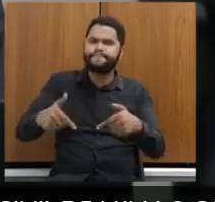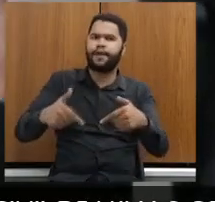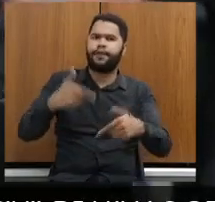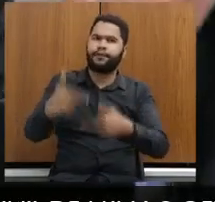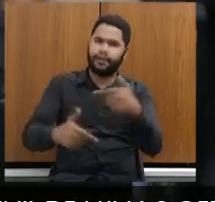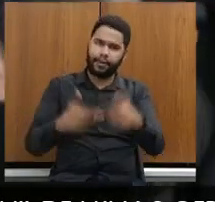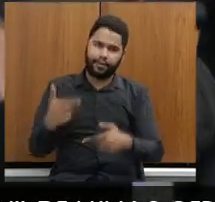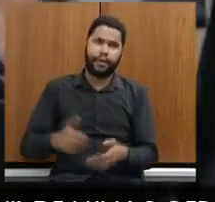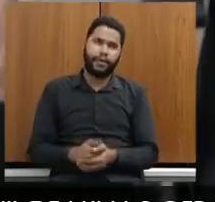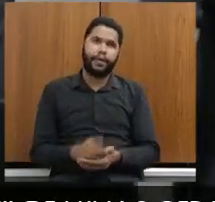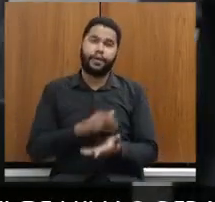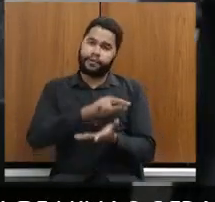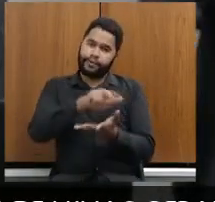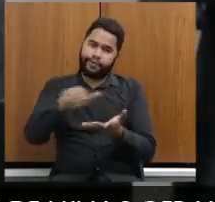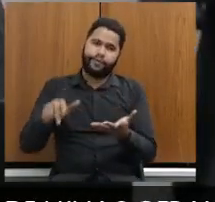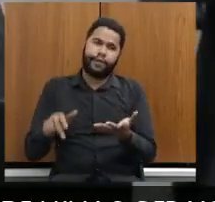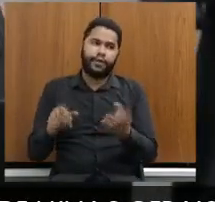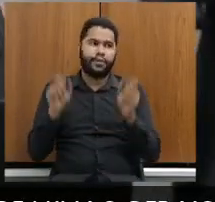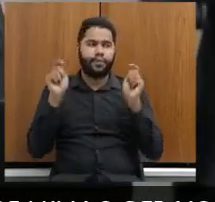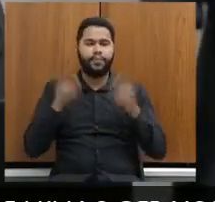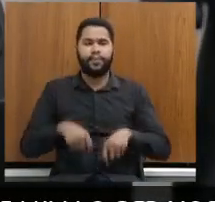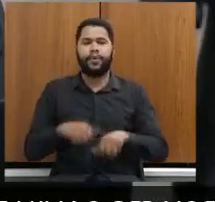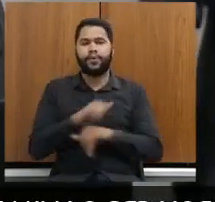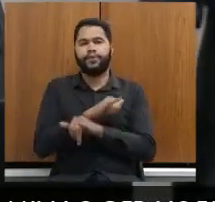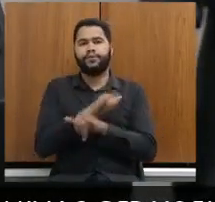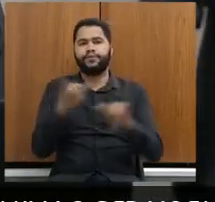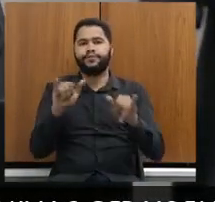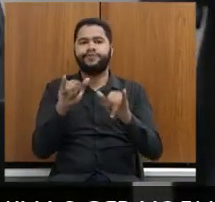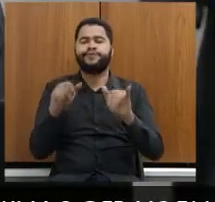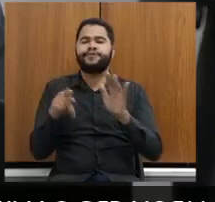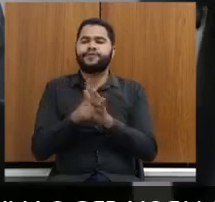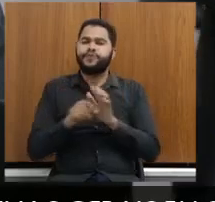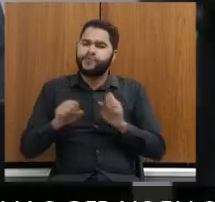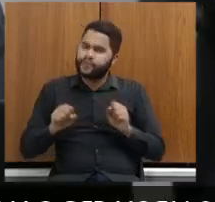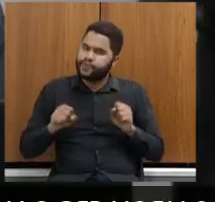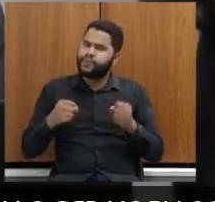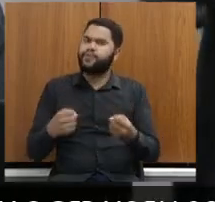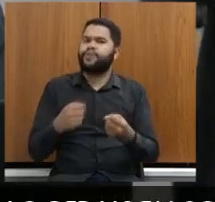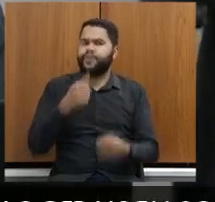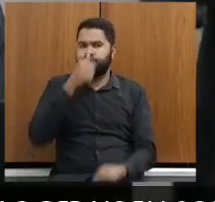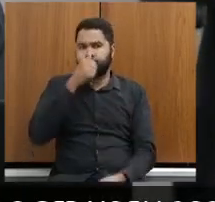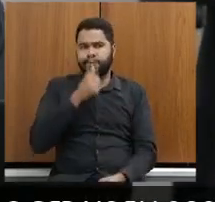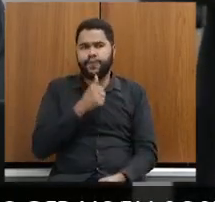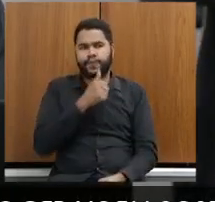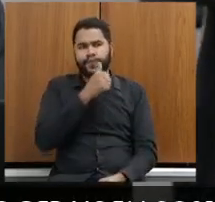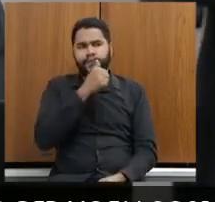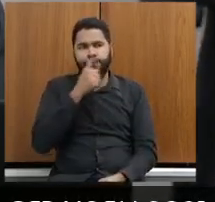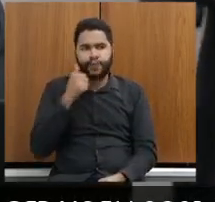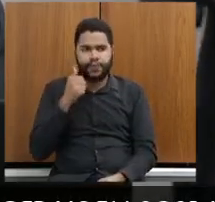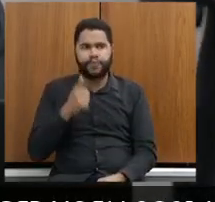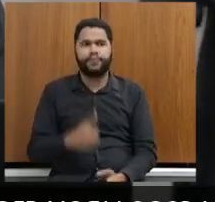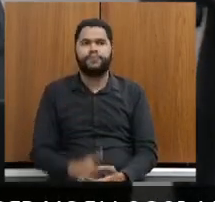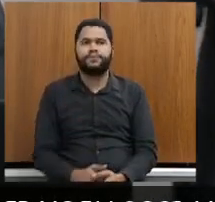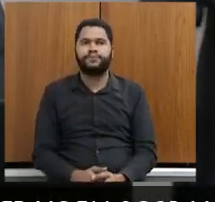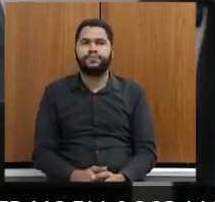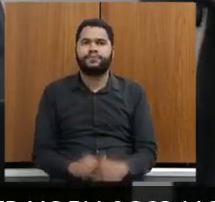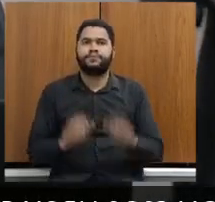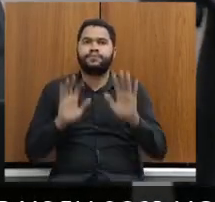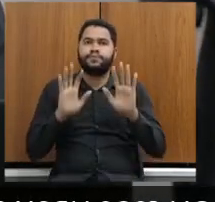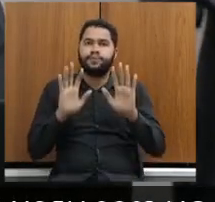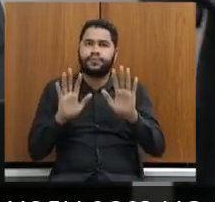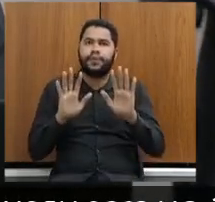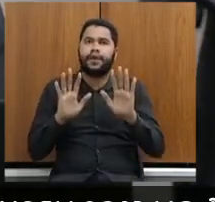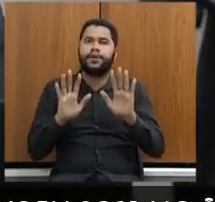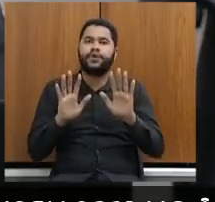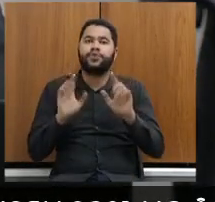e nós temos aqui vários casos que a gente pode citar desse esforço desse sacrifício né que é feito mas o governo